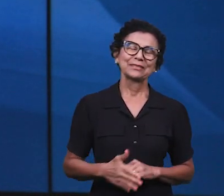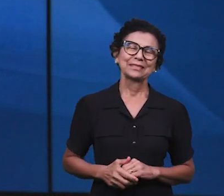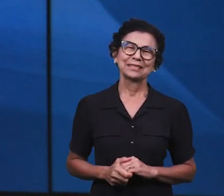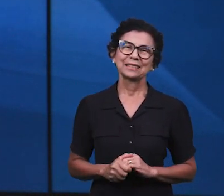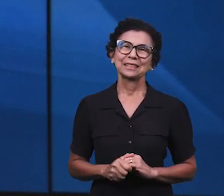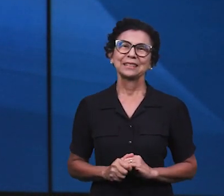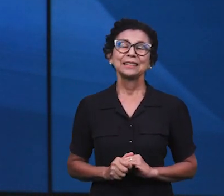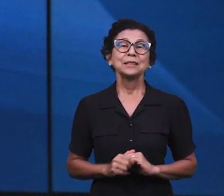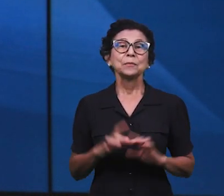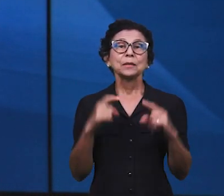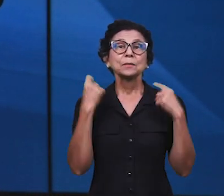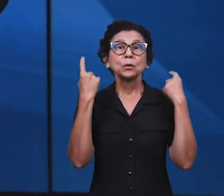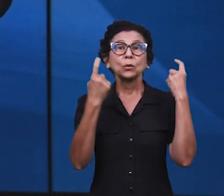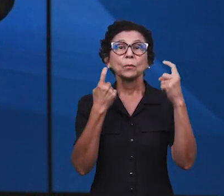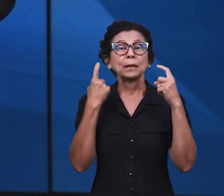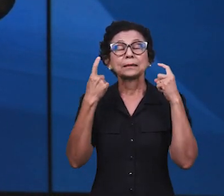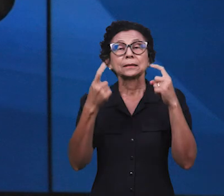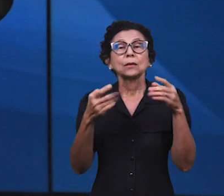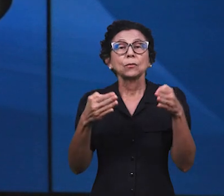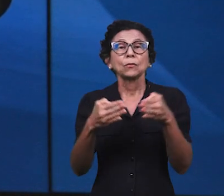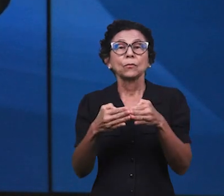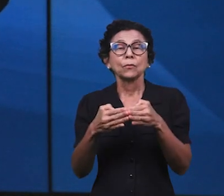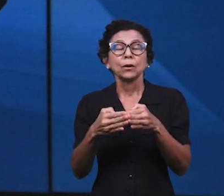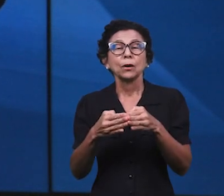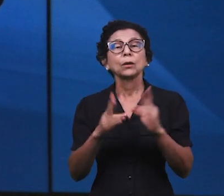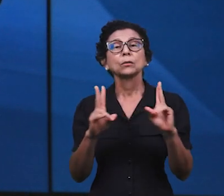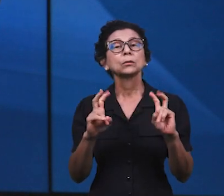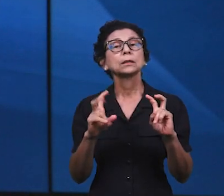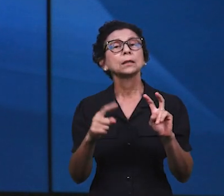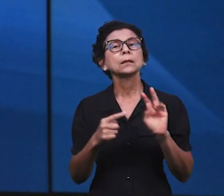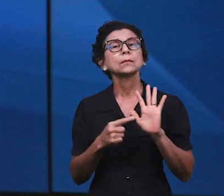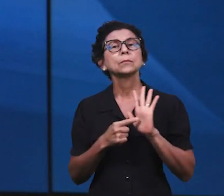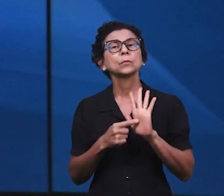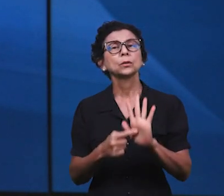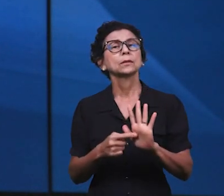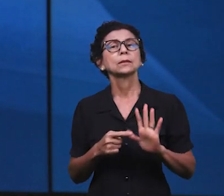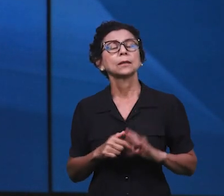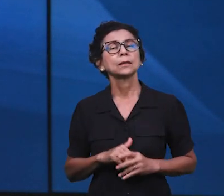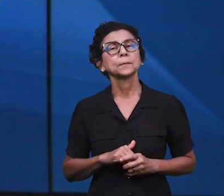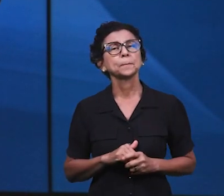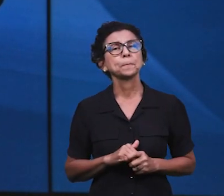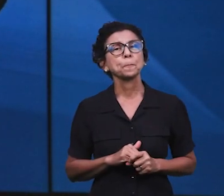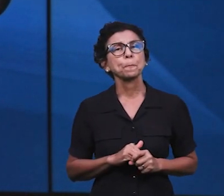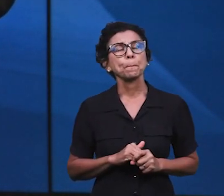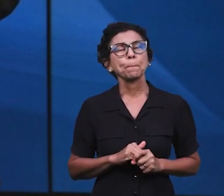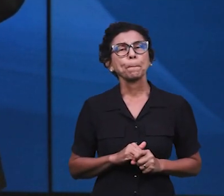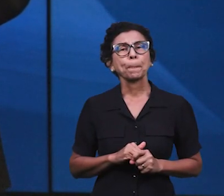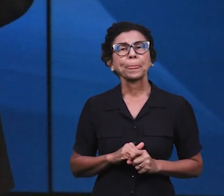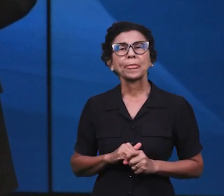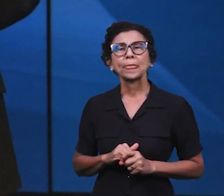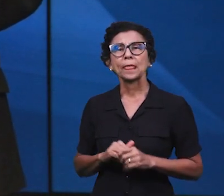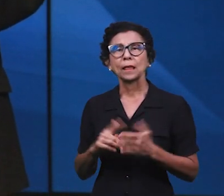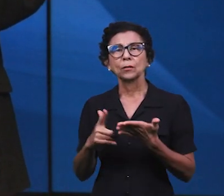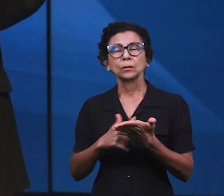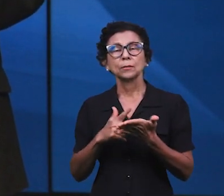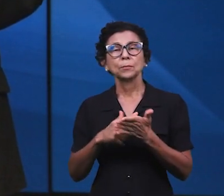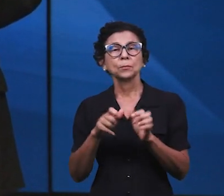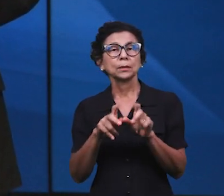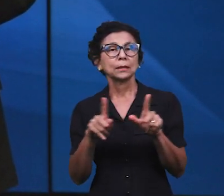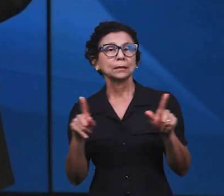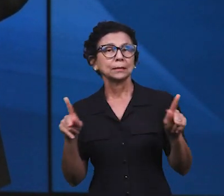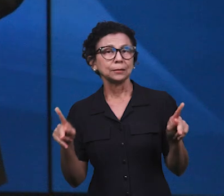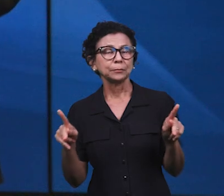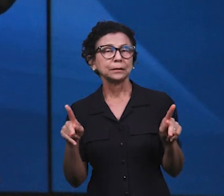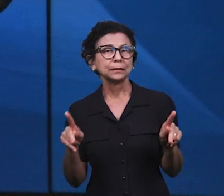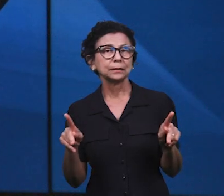estamos preocupados mais em mostrar nesse tema a continuidade do nosso assunto do livro de Apocalipse.